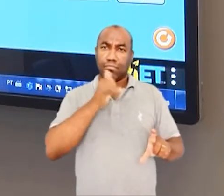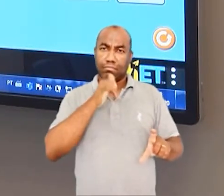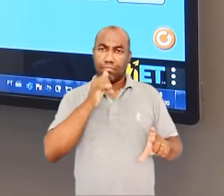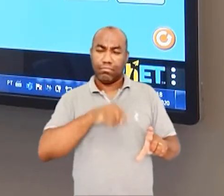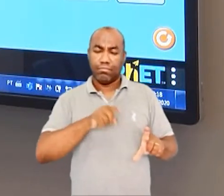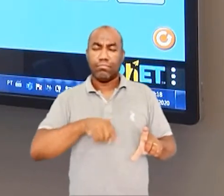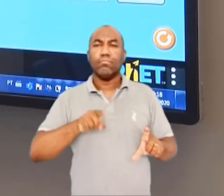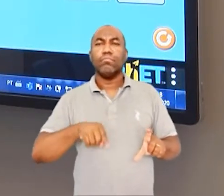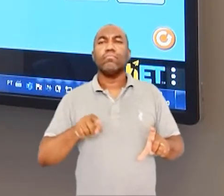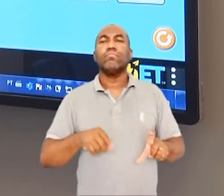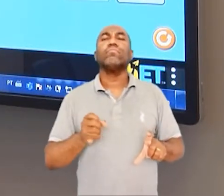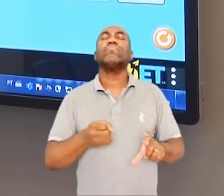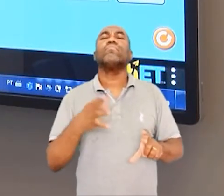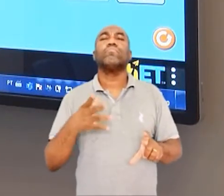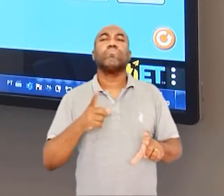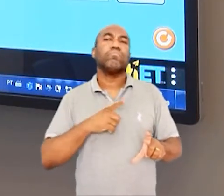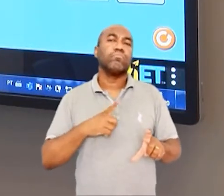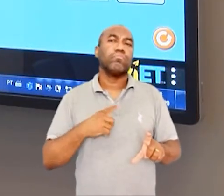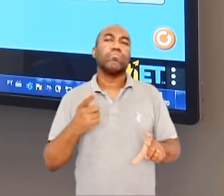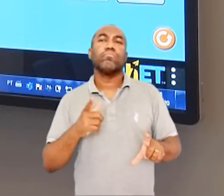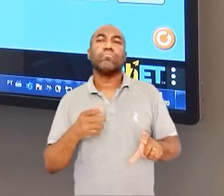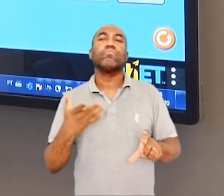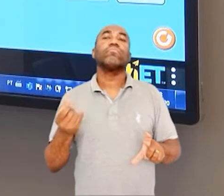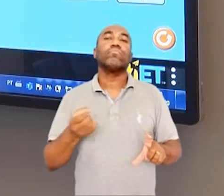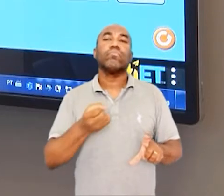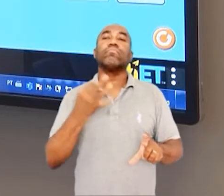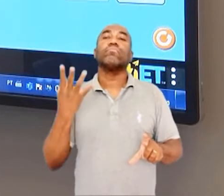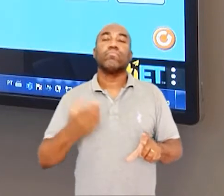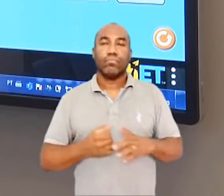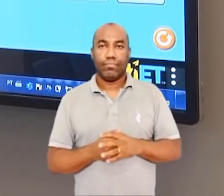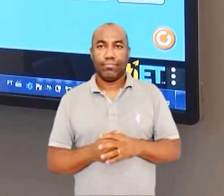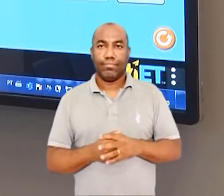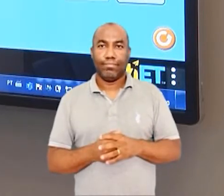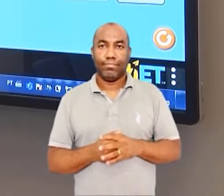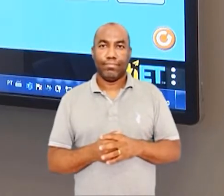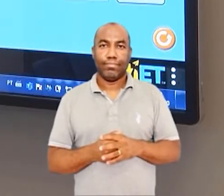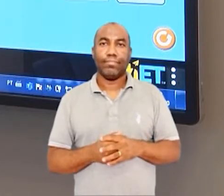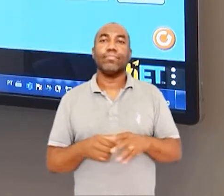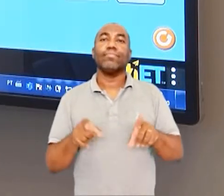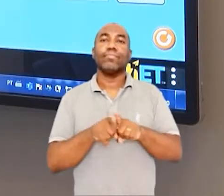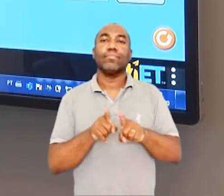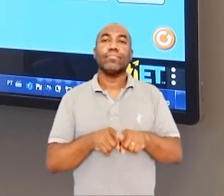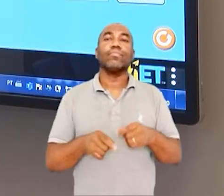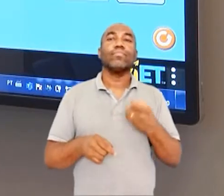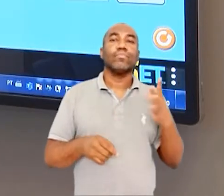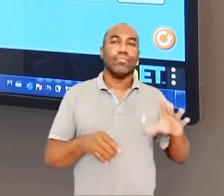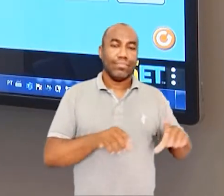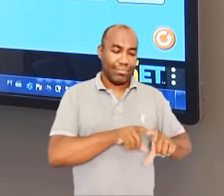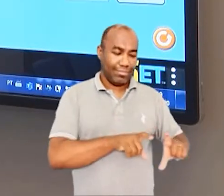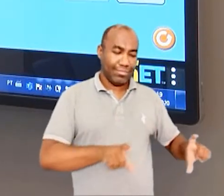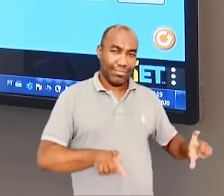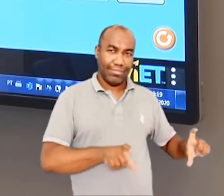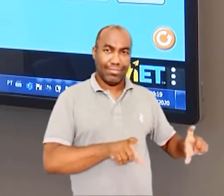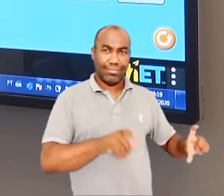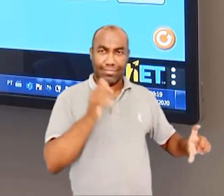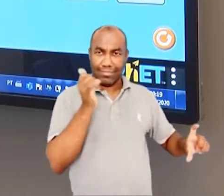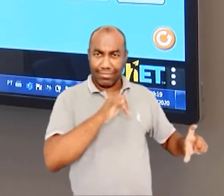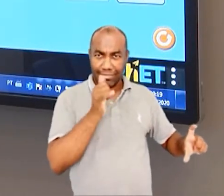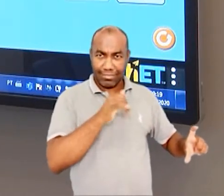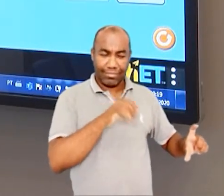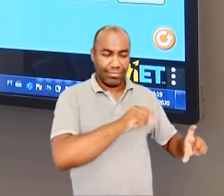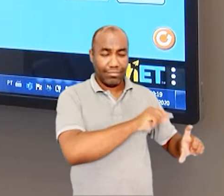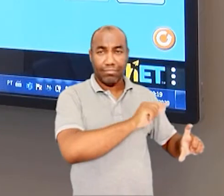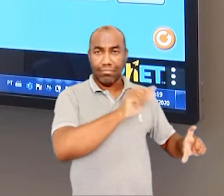no circuito simples? Um resistor, está certo? Quantas baterias nós temos? Temos